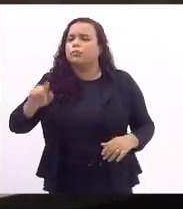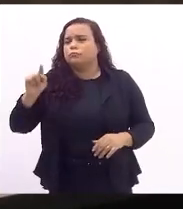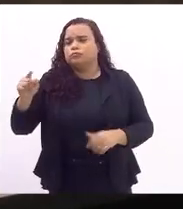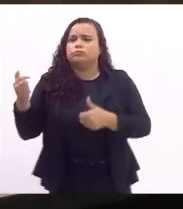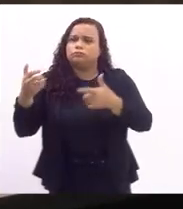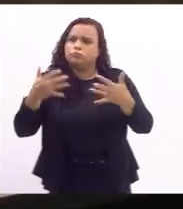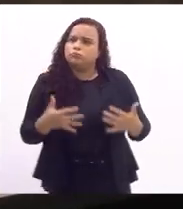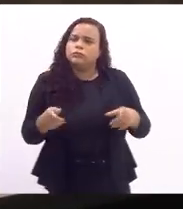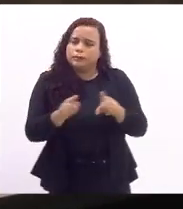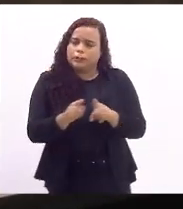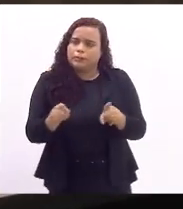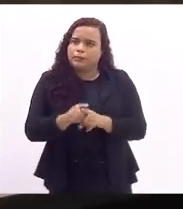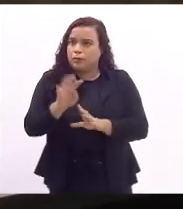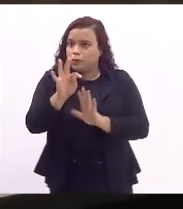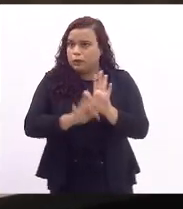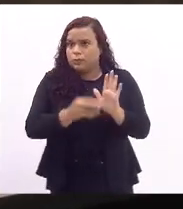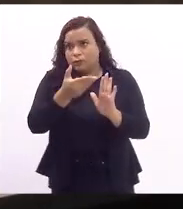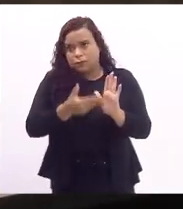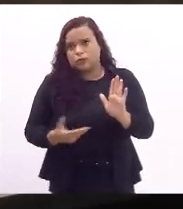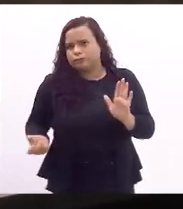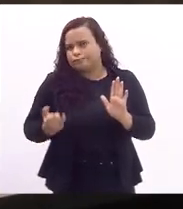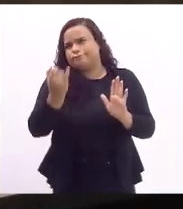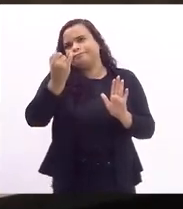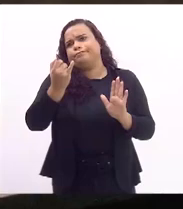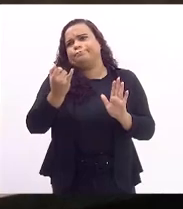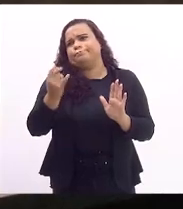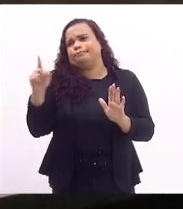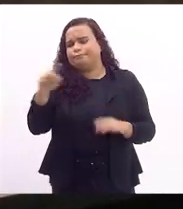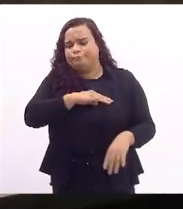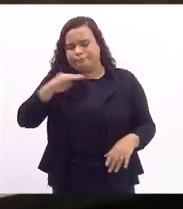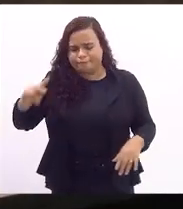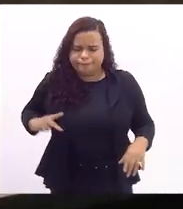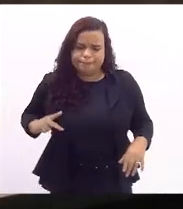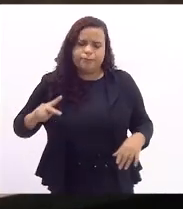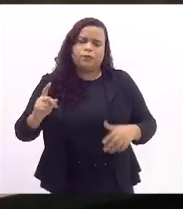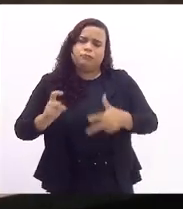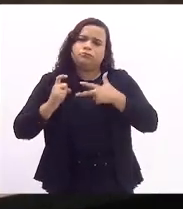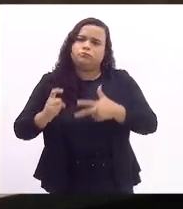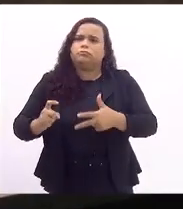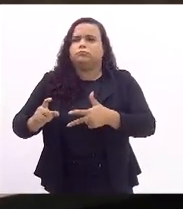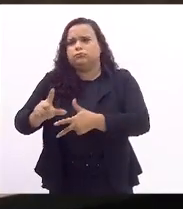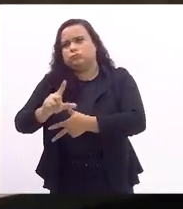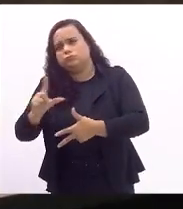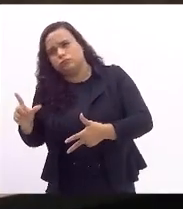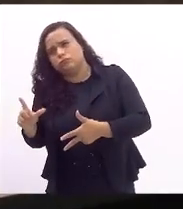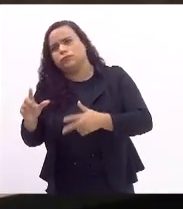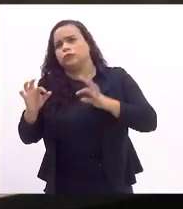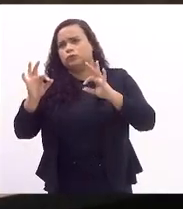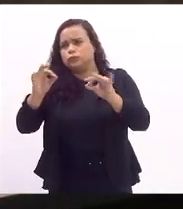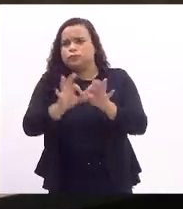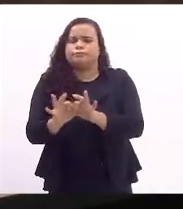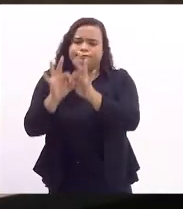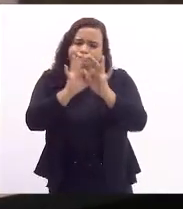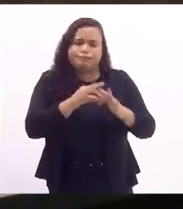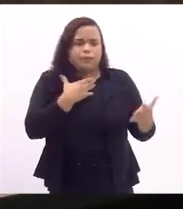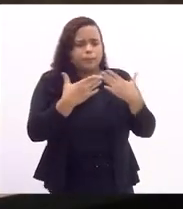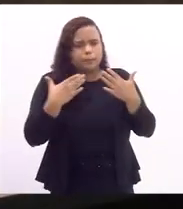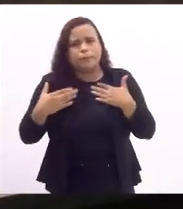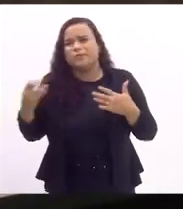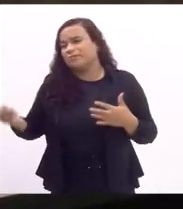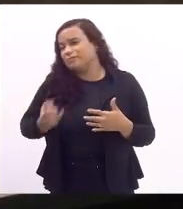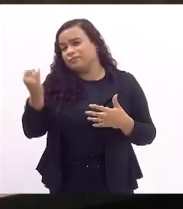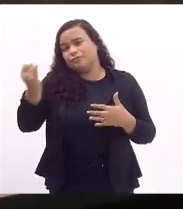texto é que ele é muito caro ouviu Ministério Público poder executivo legislativo isso é muito fundamental para